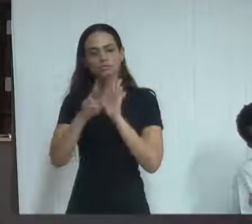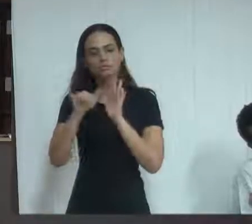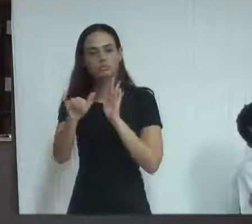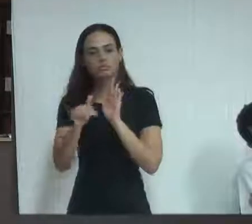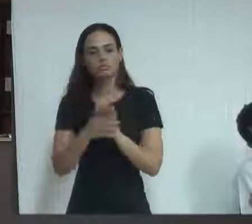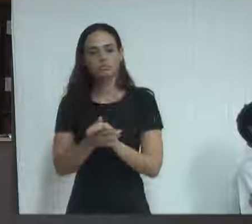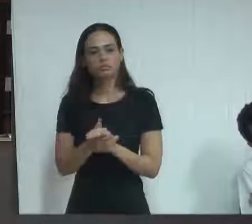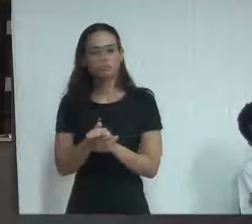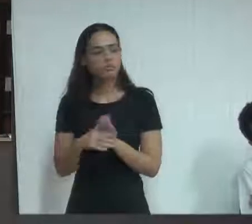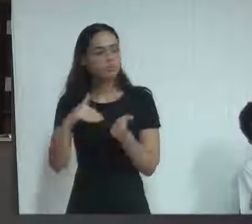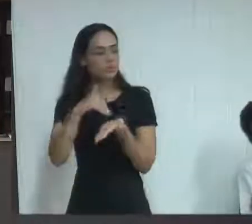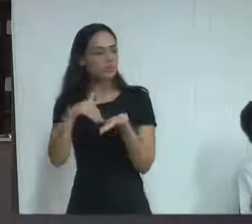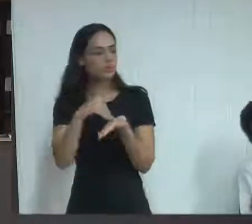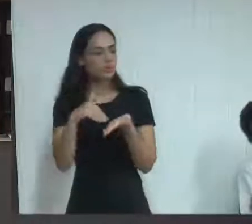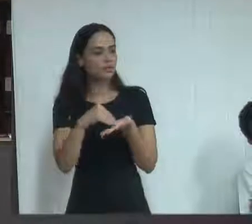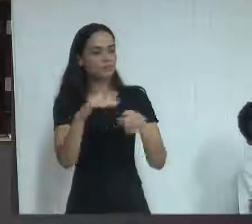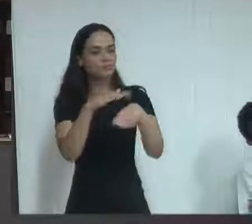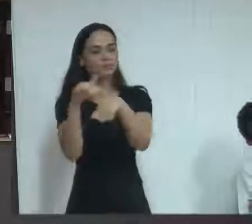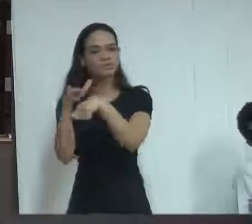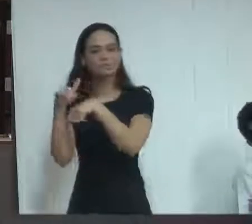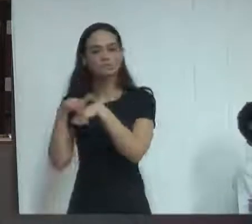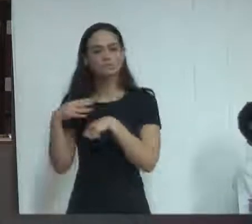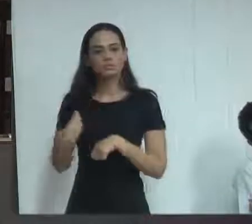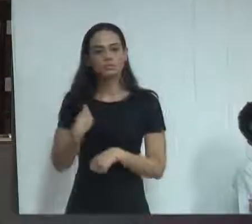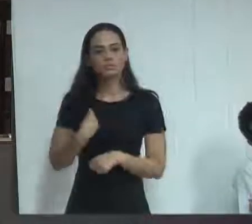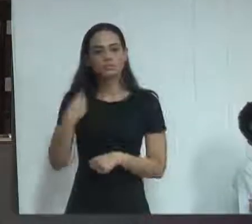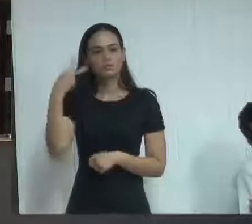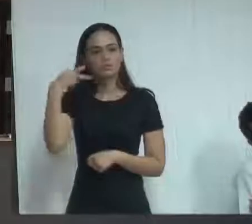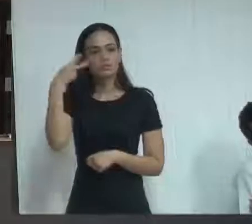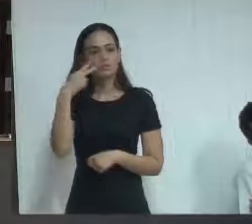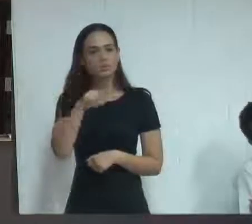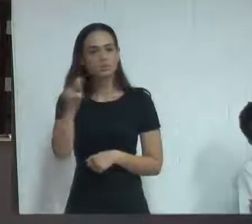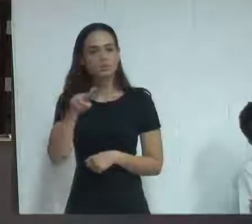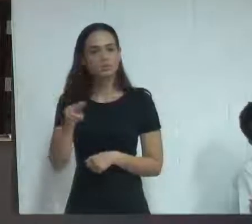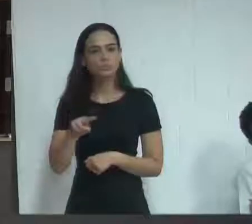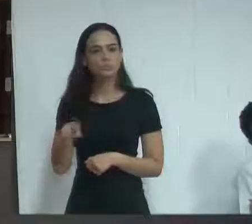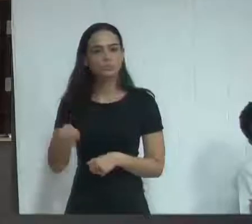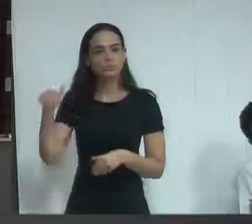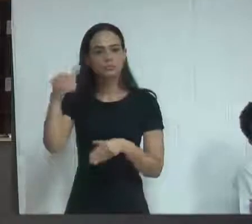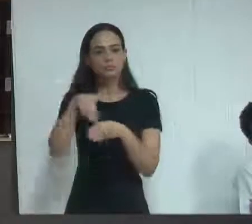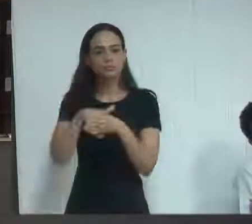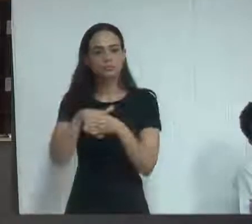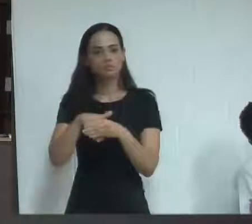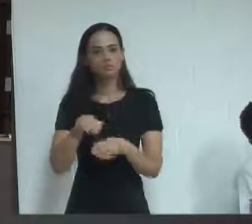que proceda a chamada dos vereadores e vereadoras para votação nominal.